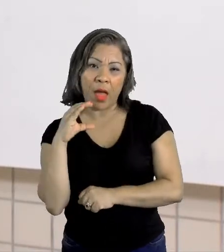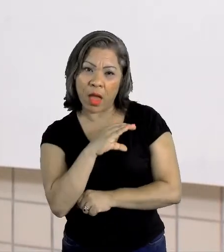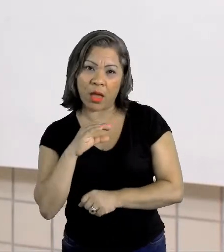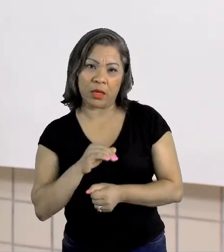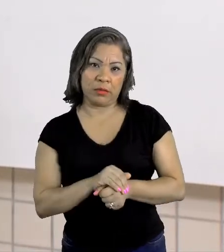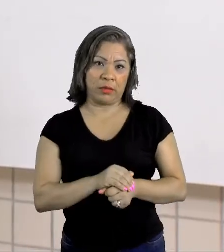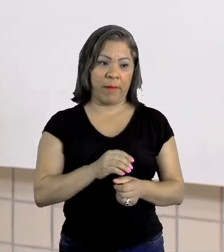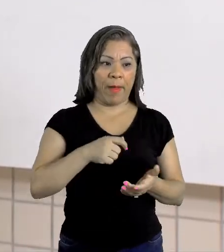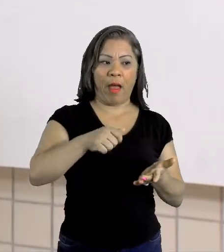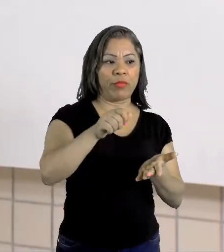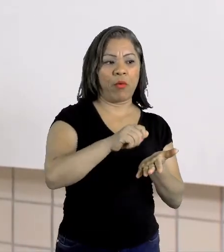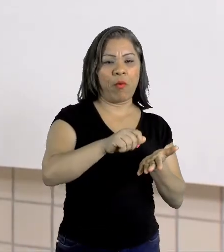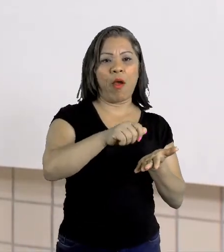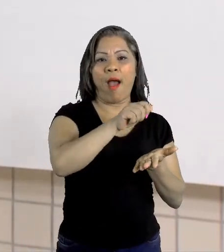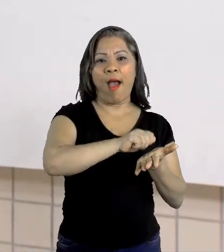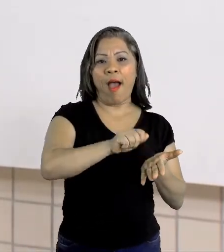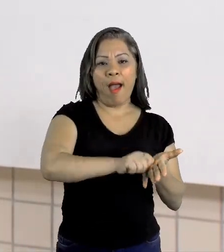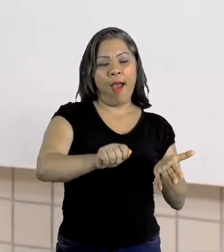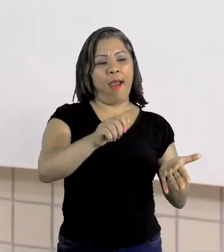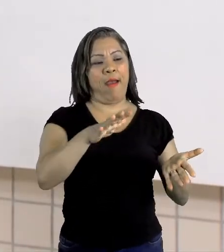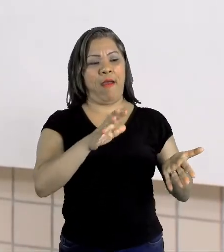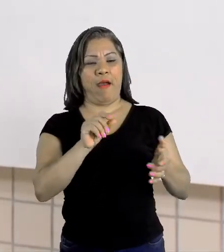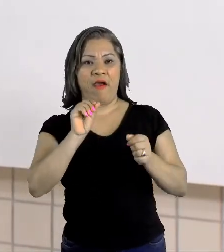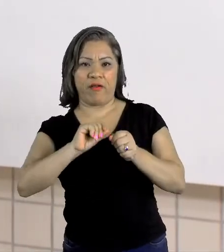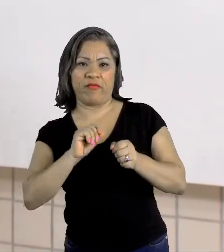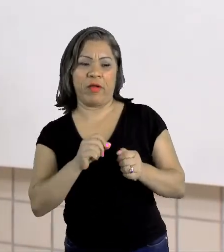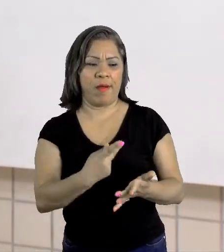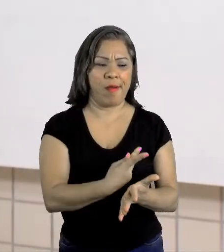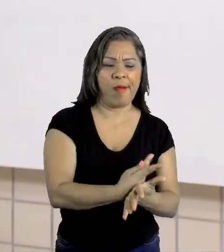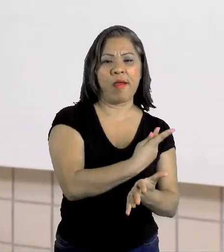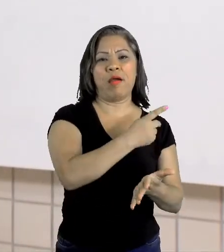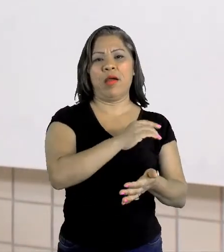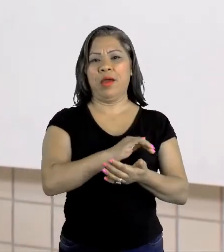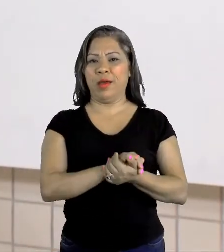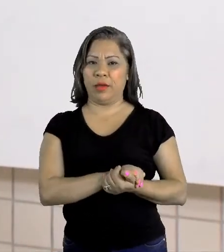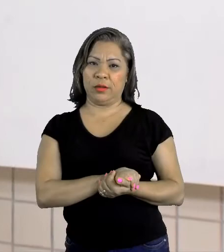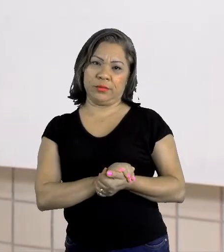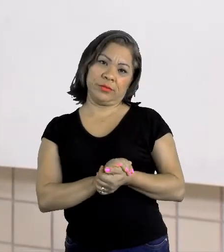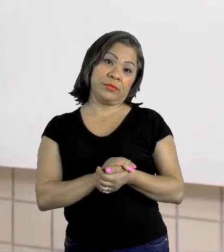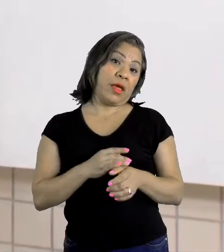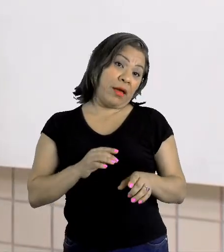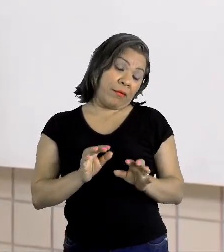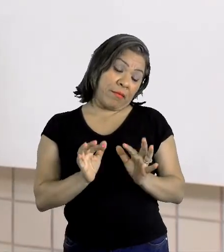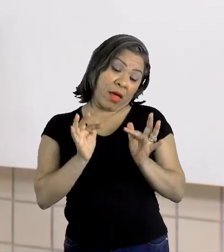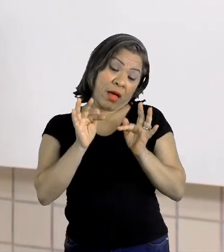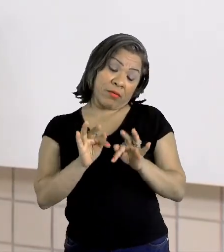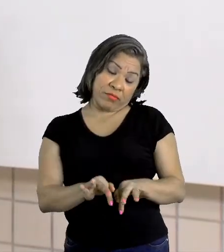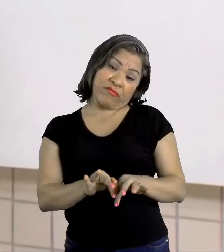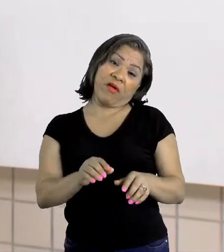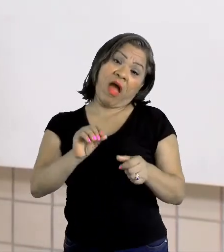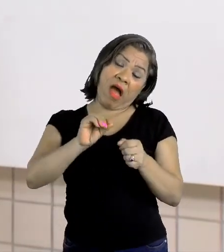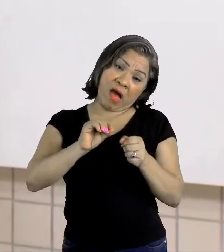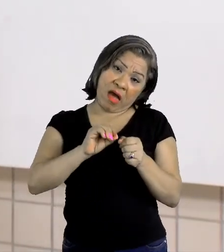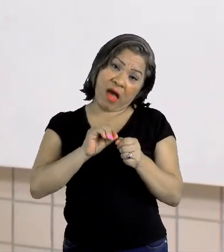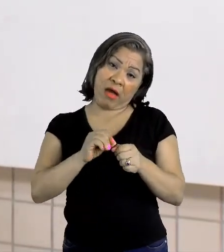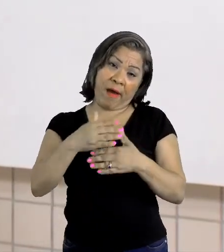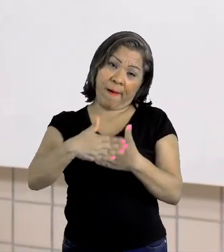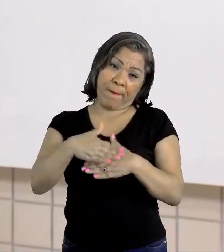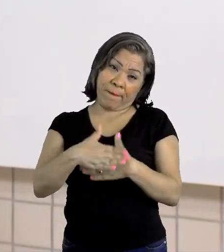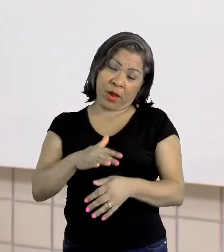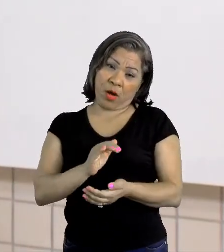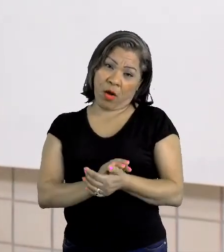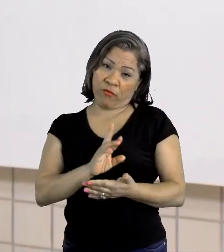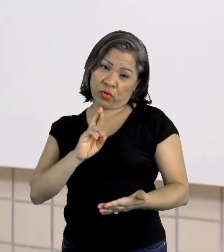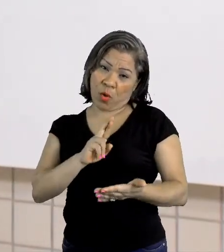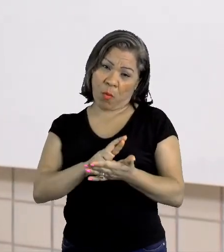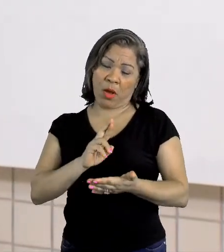erro, para você não ter que fazer a famosa provinha de recuperação, ok? Então não